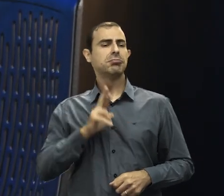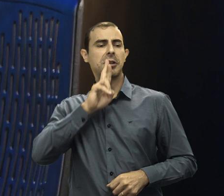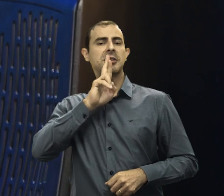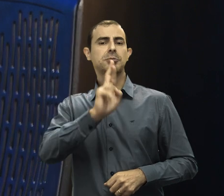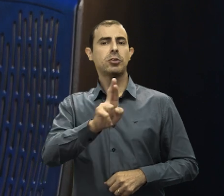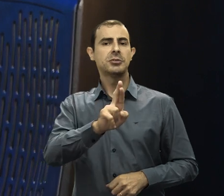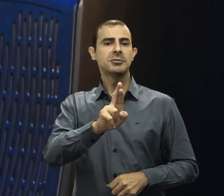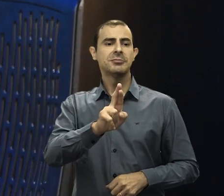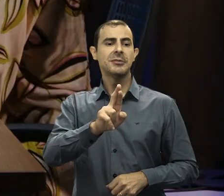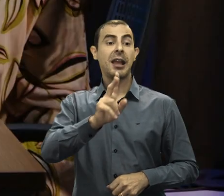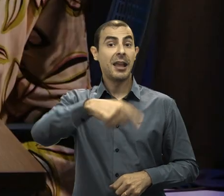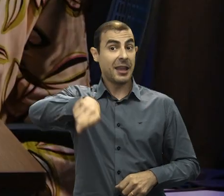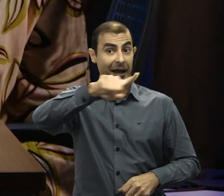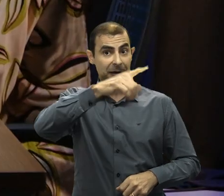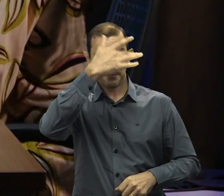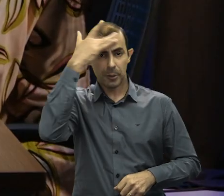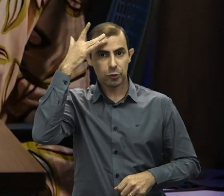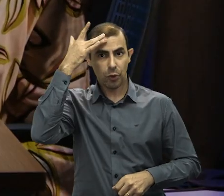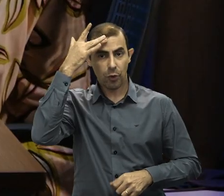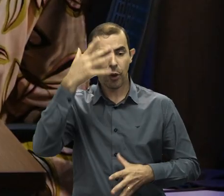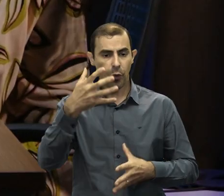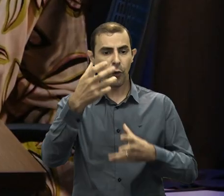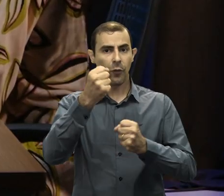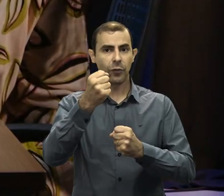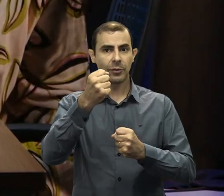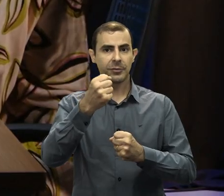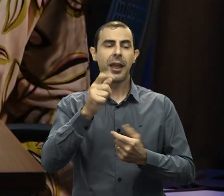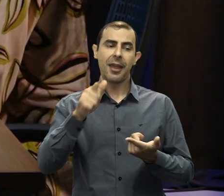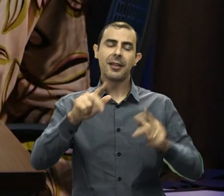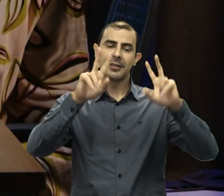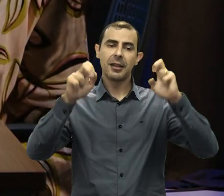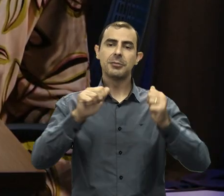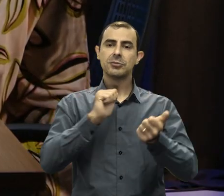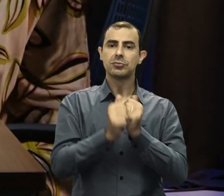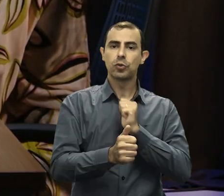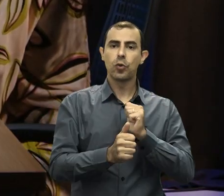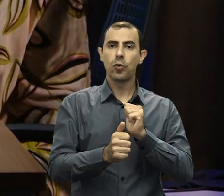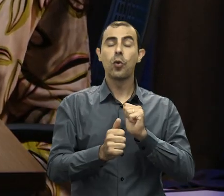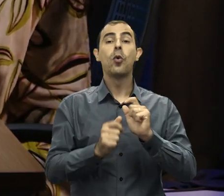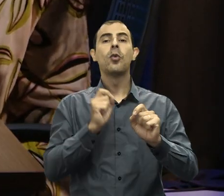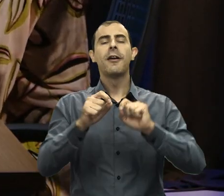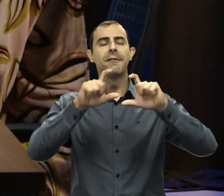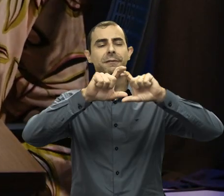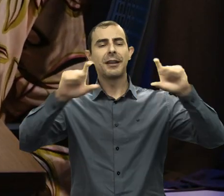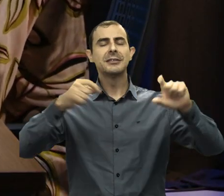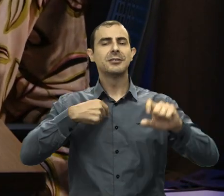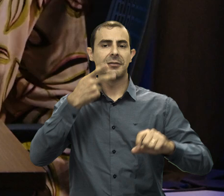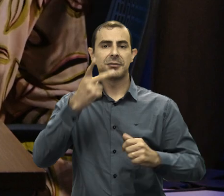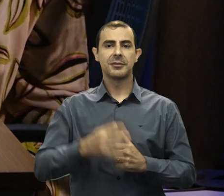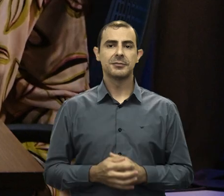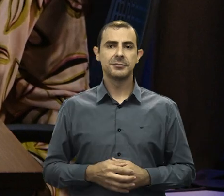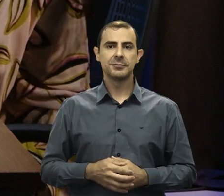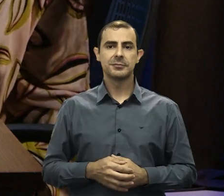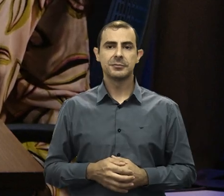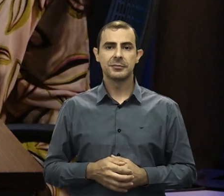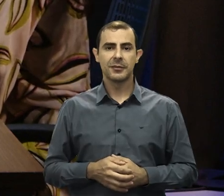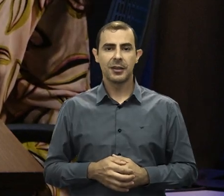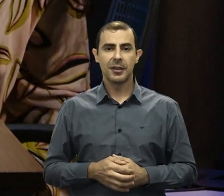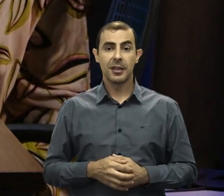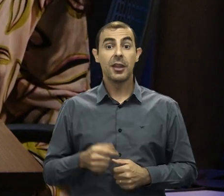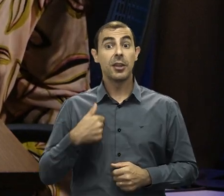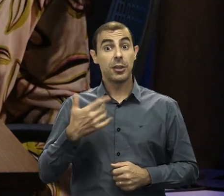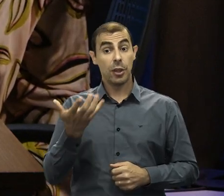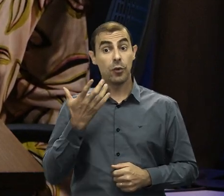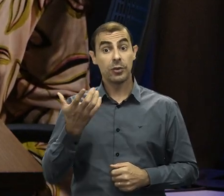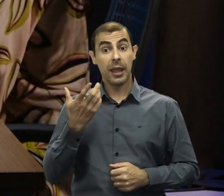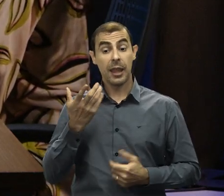volta. Devolver, né? E já que a gente está falando de esporte, né? O que eu tenho, uma frase que eu falo, eu